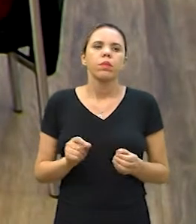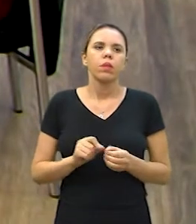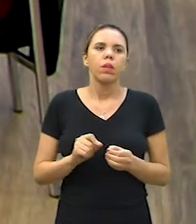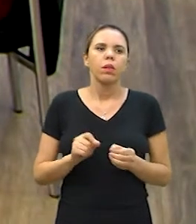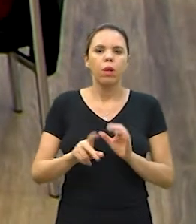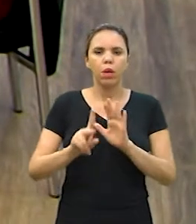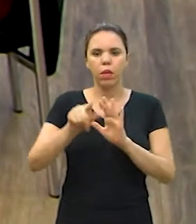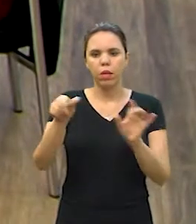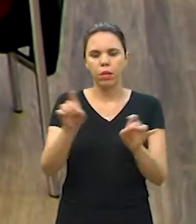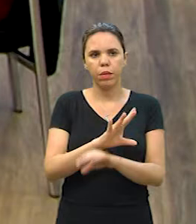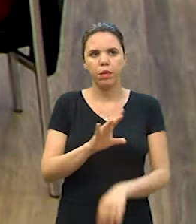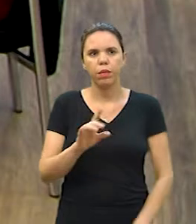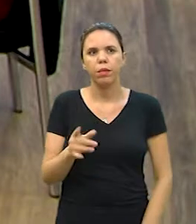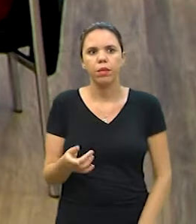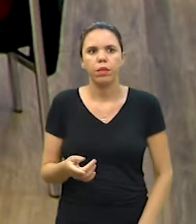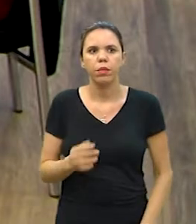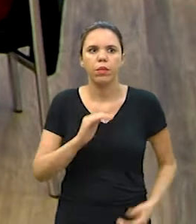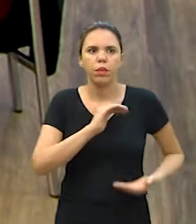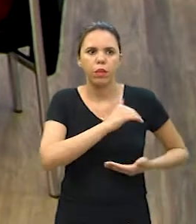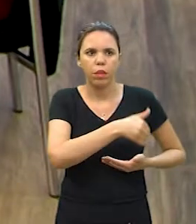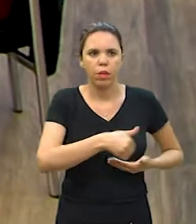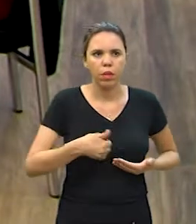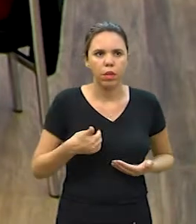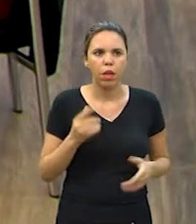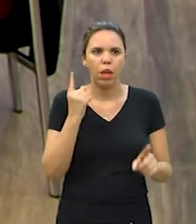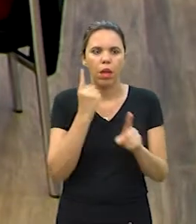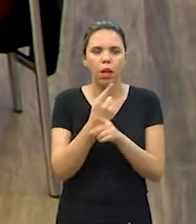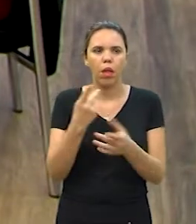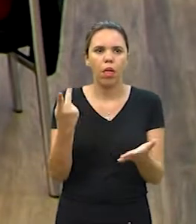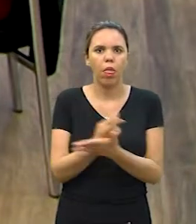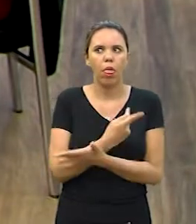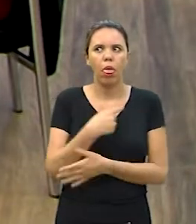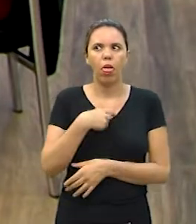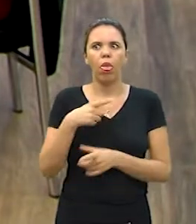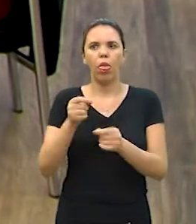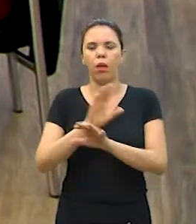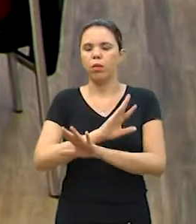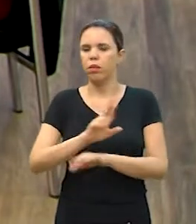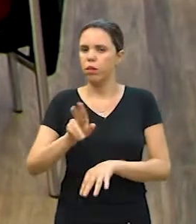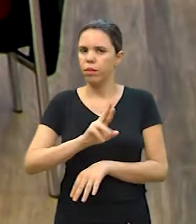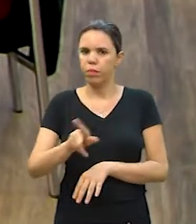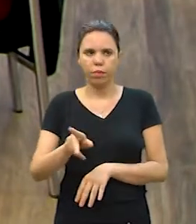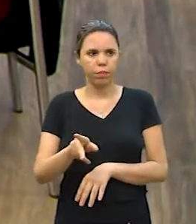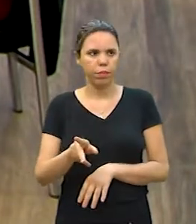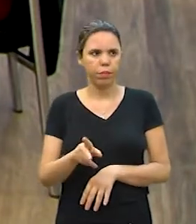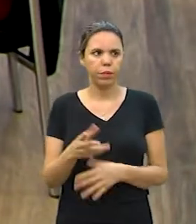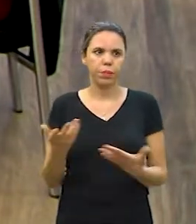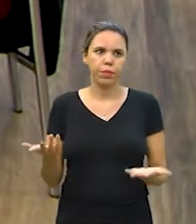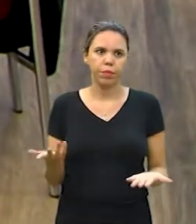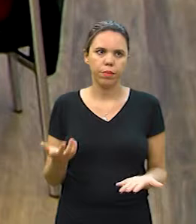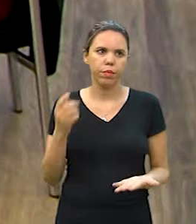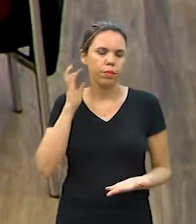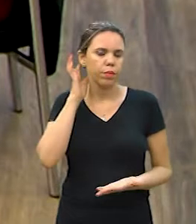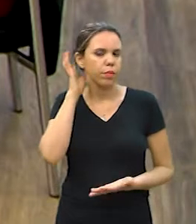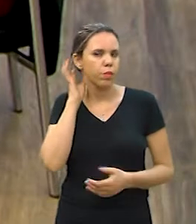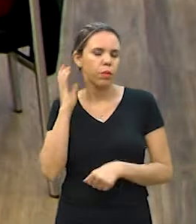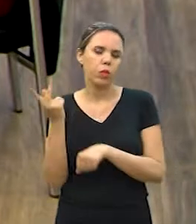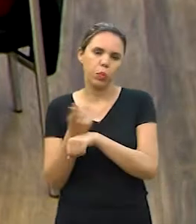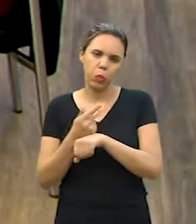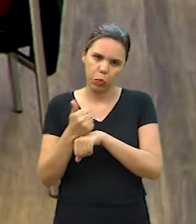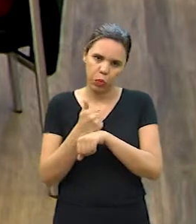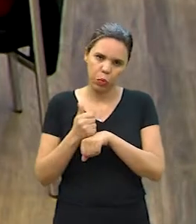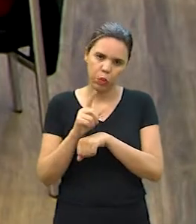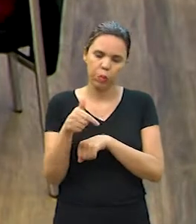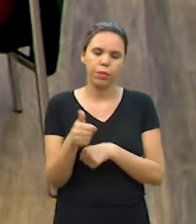fazer com ele depois, porque você não vai fazer o diagnóstico, você encontra alguma coisa errada, já tem o câncer, não é isso também. Sim. Você não sai com o diagnóstico, você procura